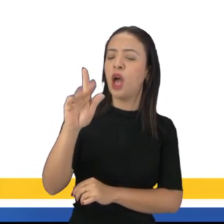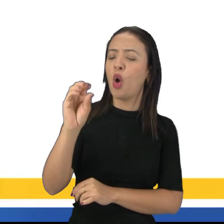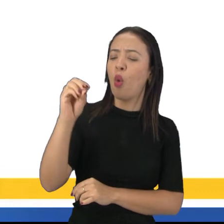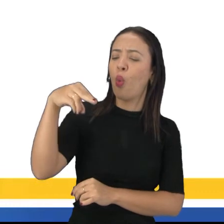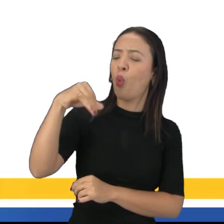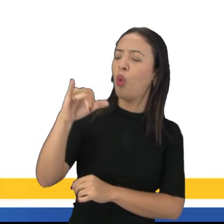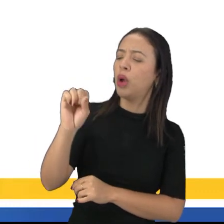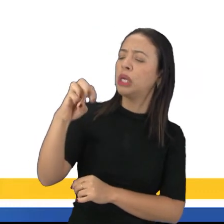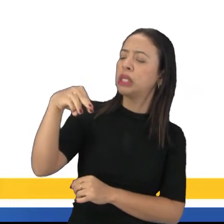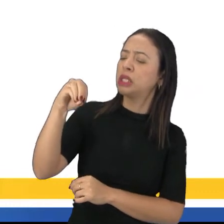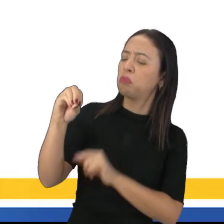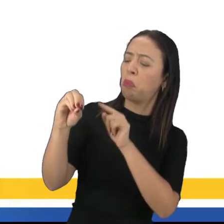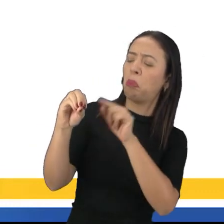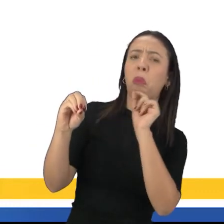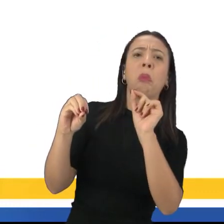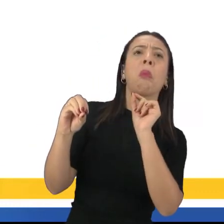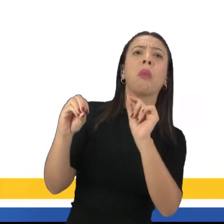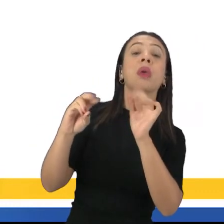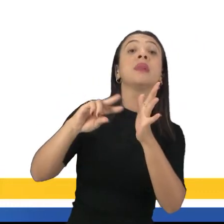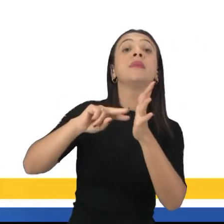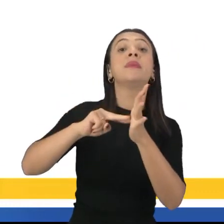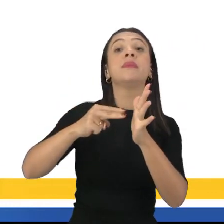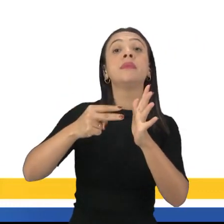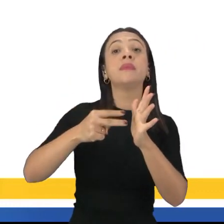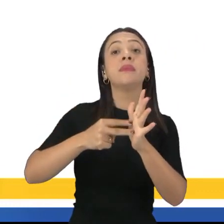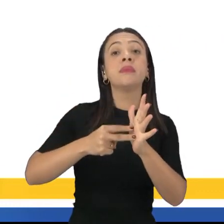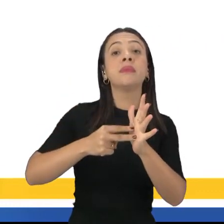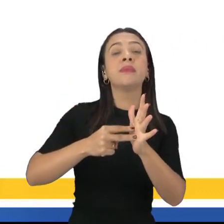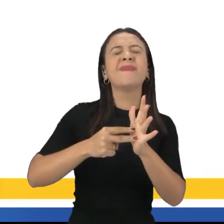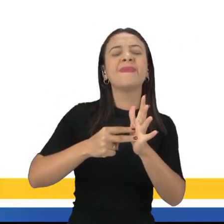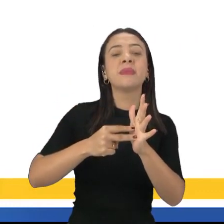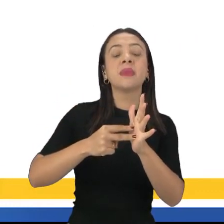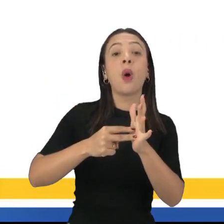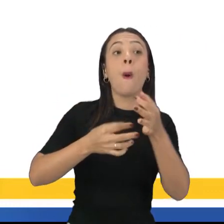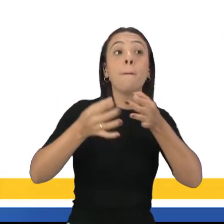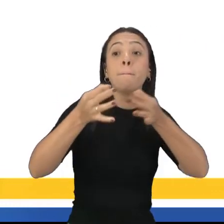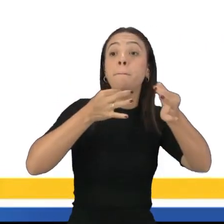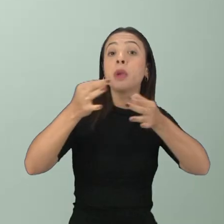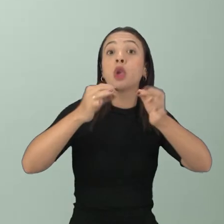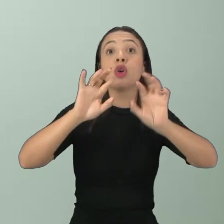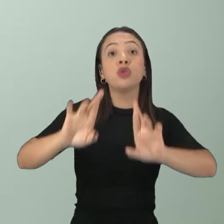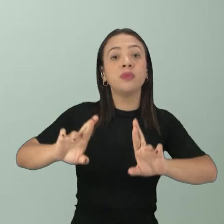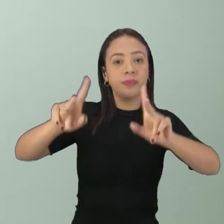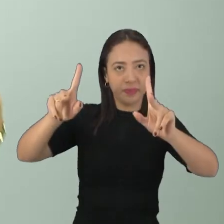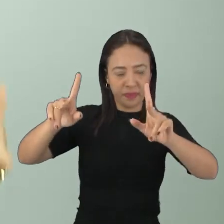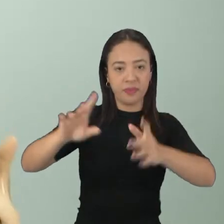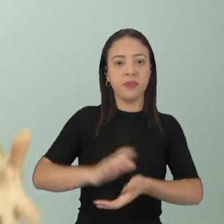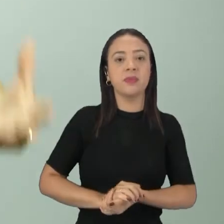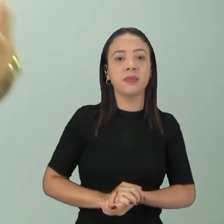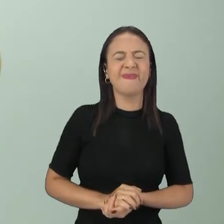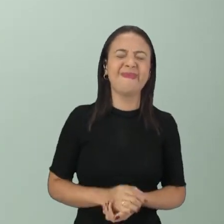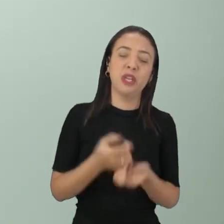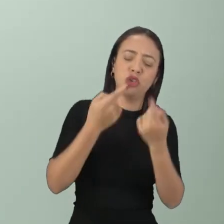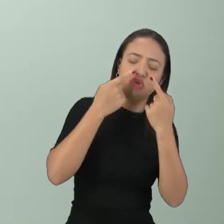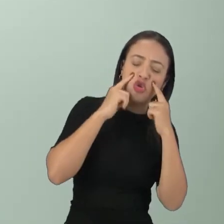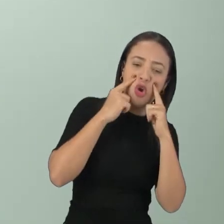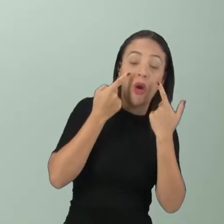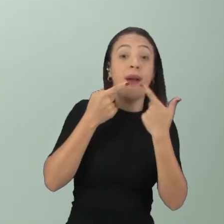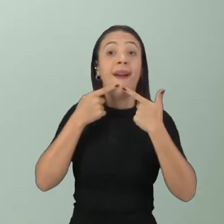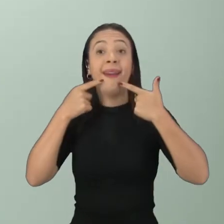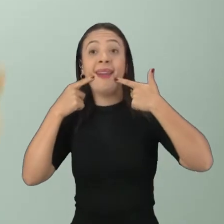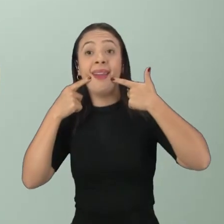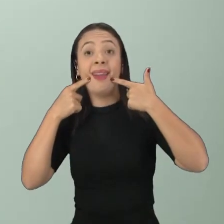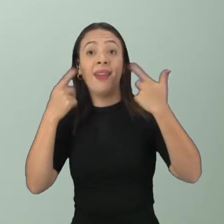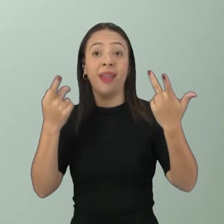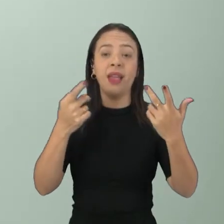antagonismo? Antagonismo são oposições. Vocês viram que ele fala em chora,